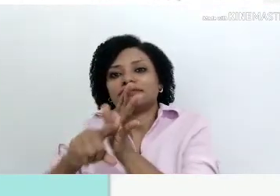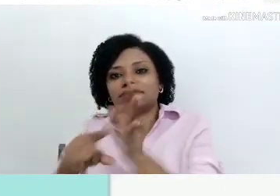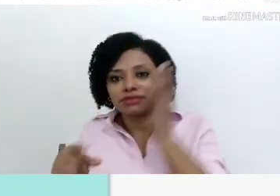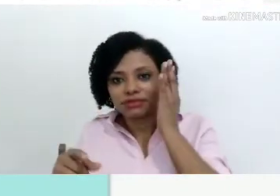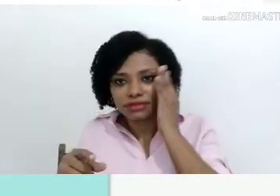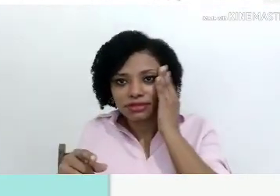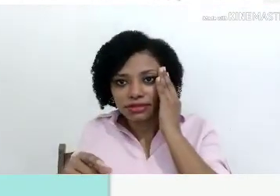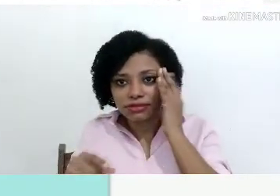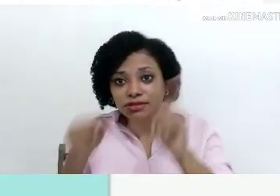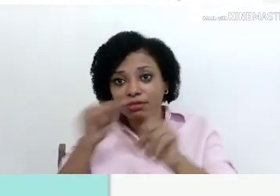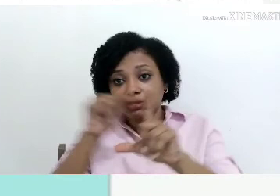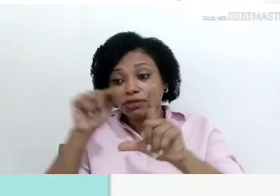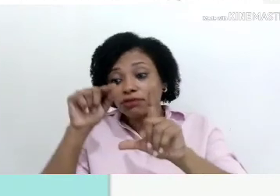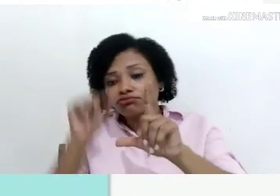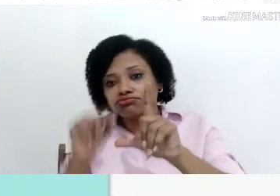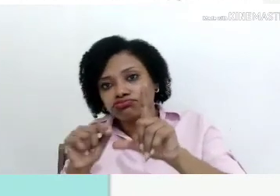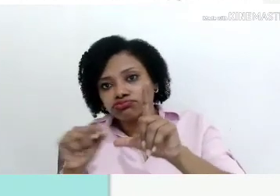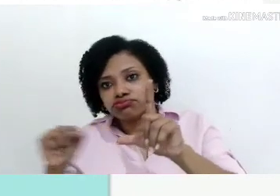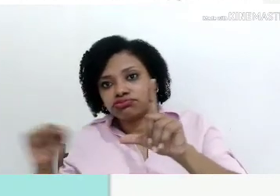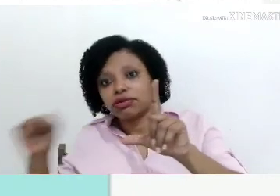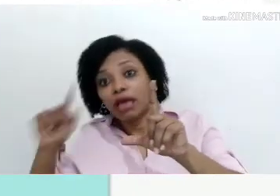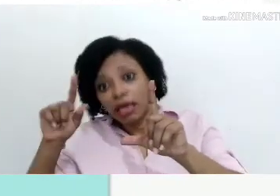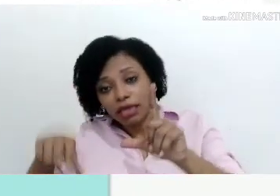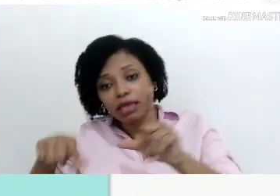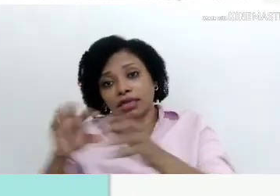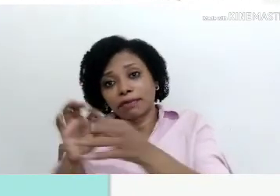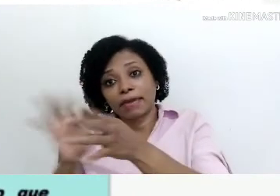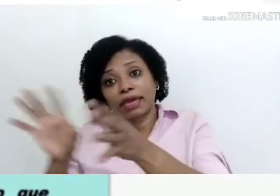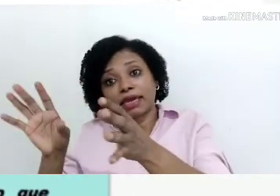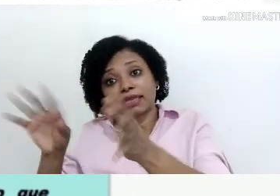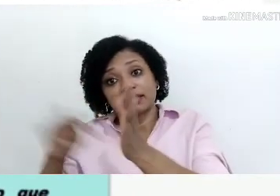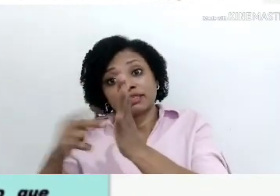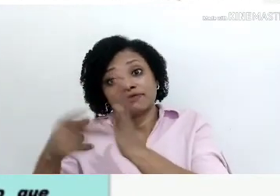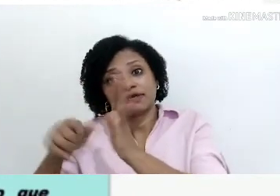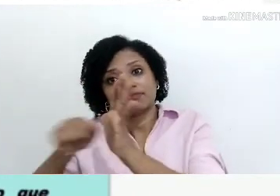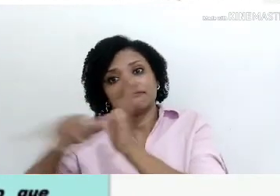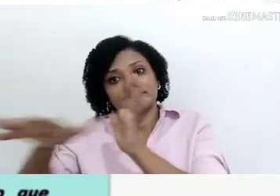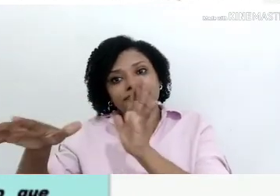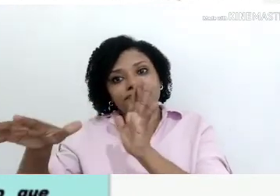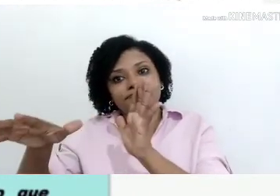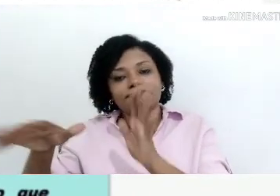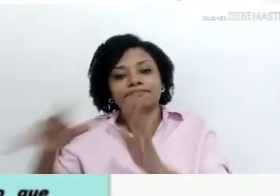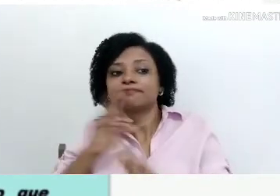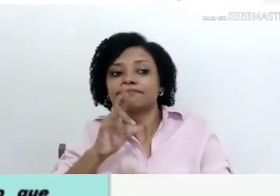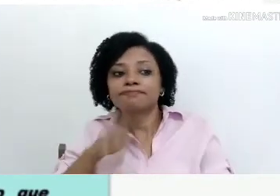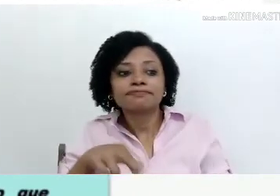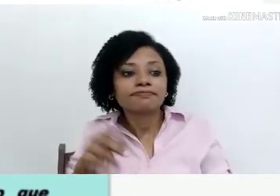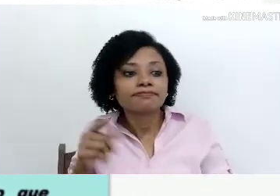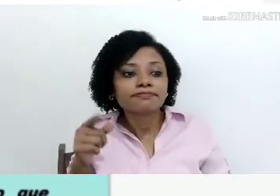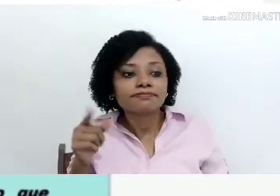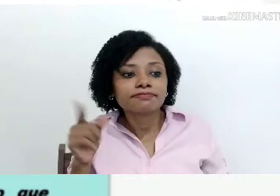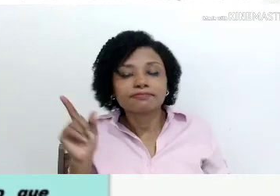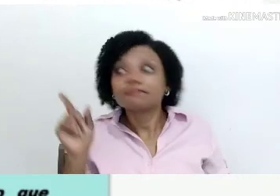Exotérmica. E o processo liberando calor. Então, item